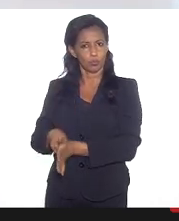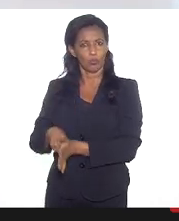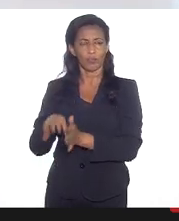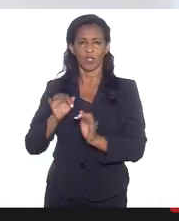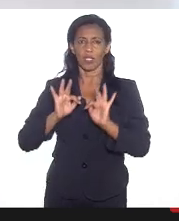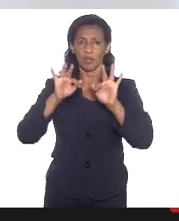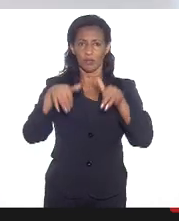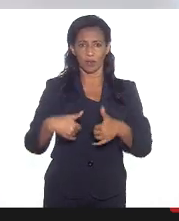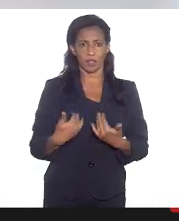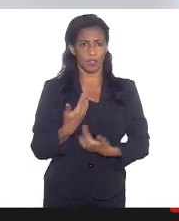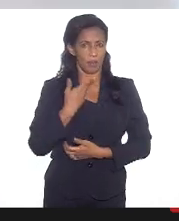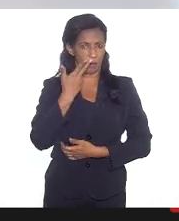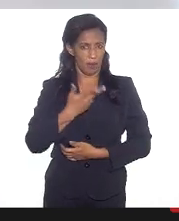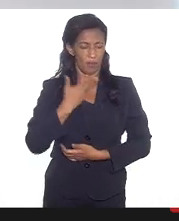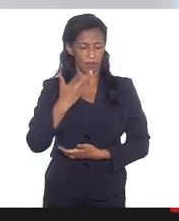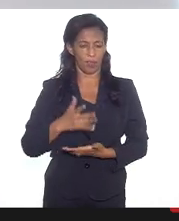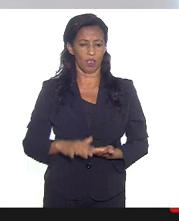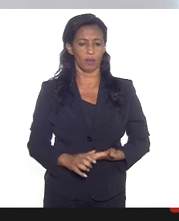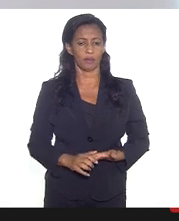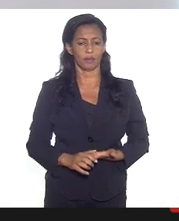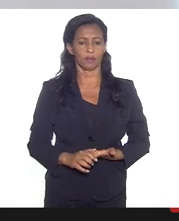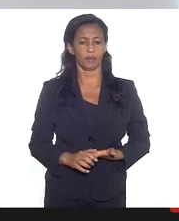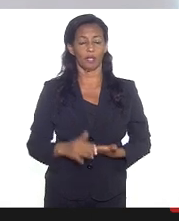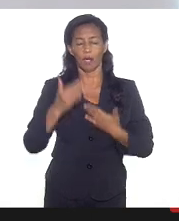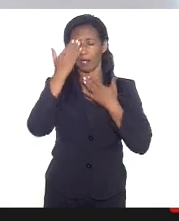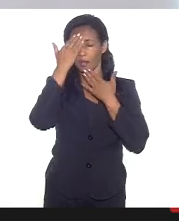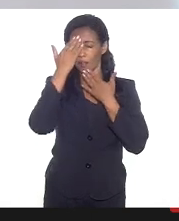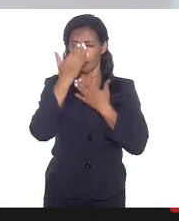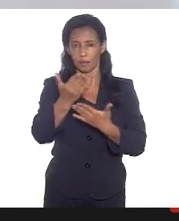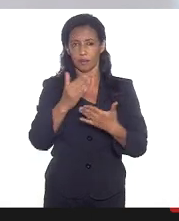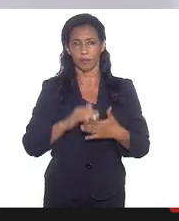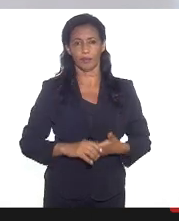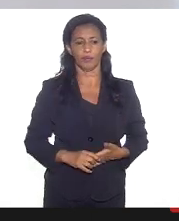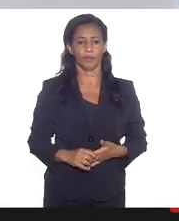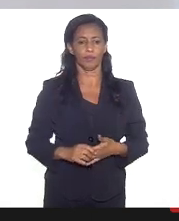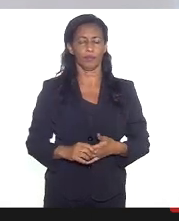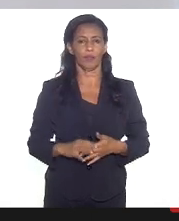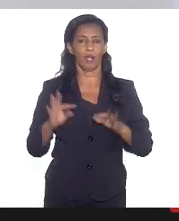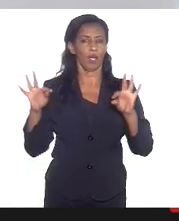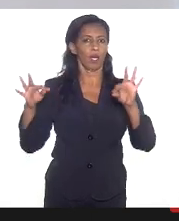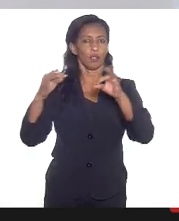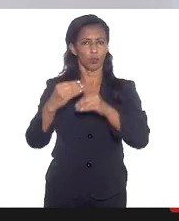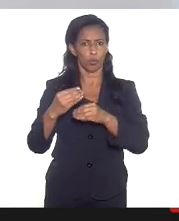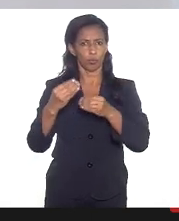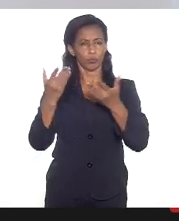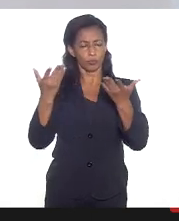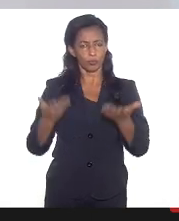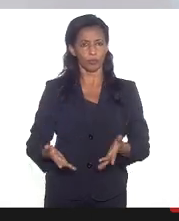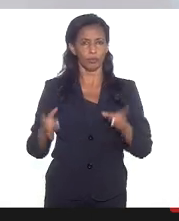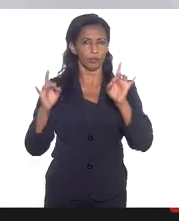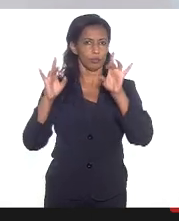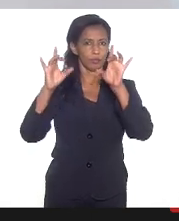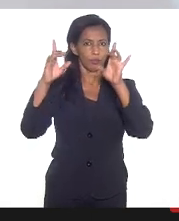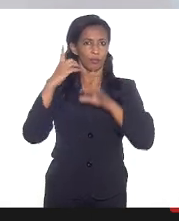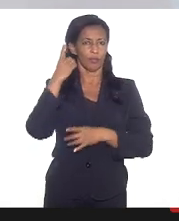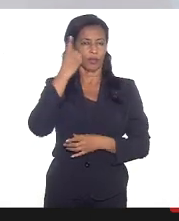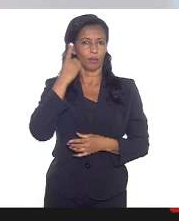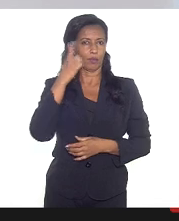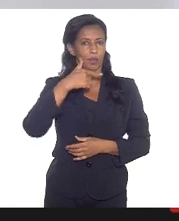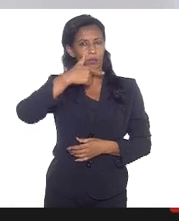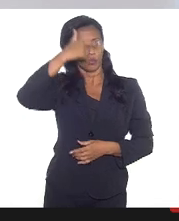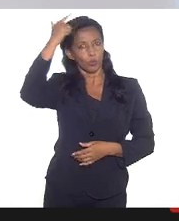encerrando aqui a minha fala, depois passar para o Fortunato e para a Bia, é agradecer a todos que estão aqui, em especial ao deputado Luiz